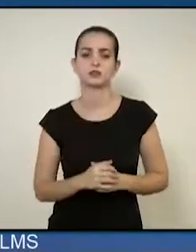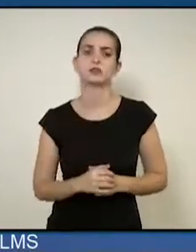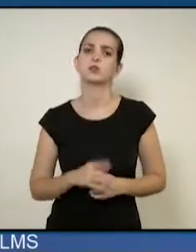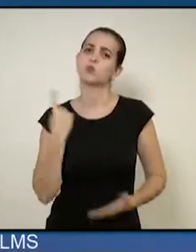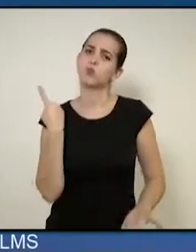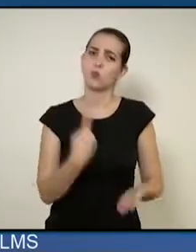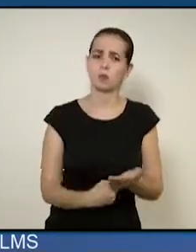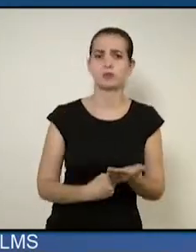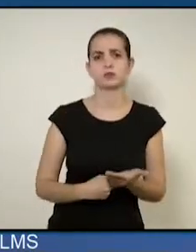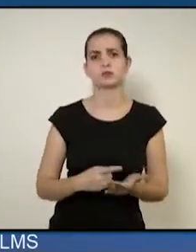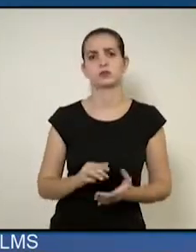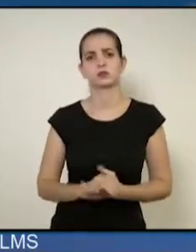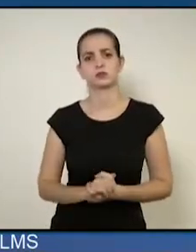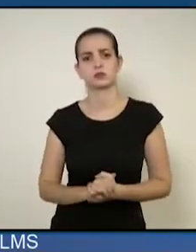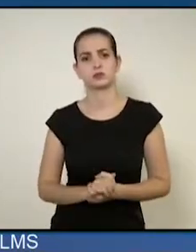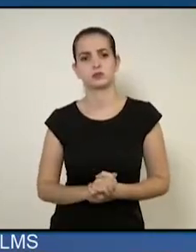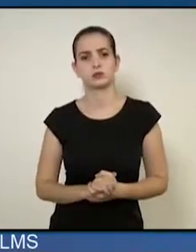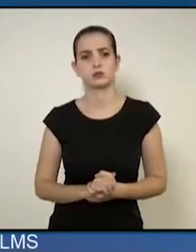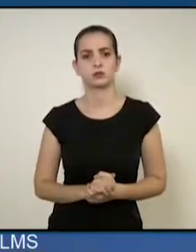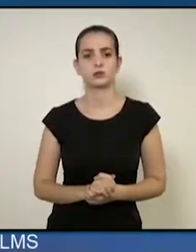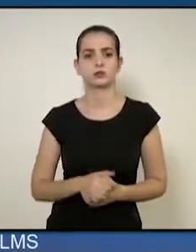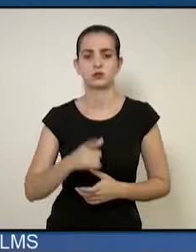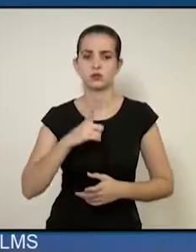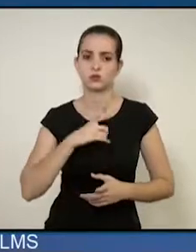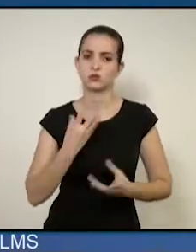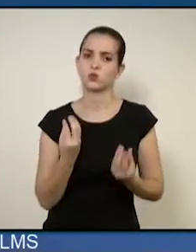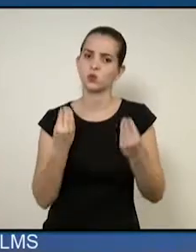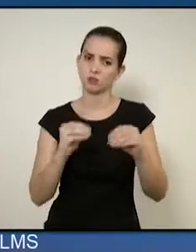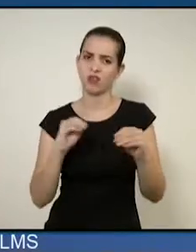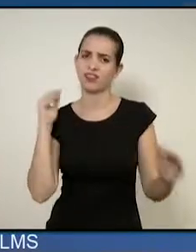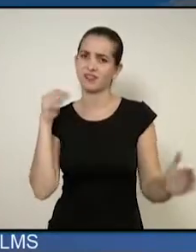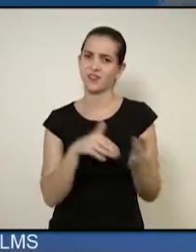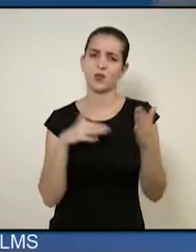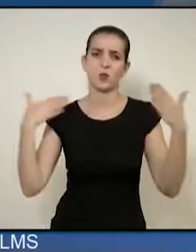compromisso de colocar nas torres que já tem hoje